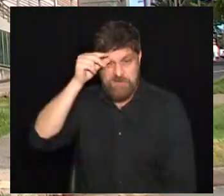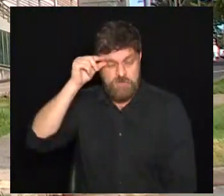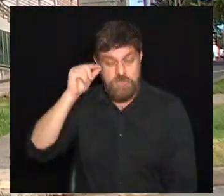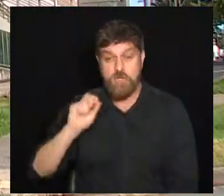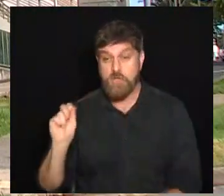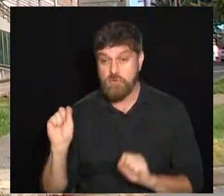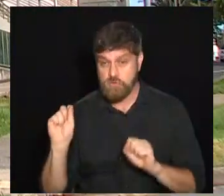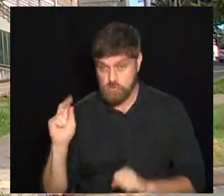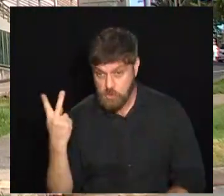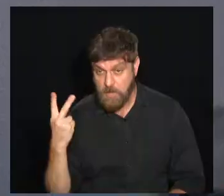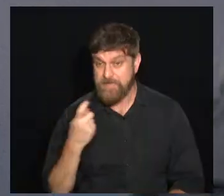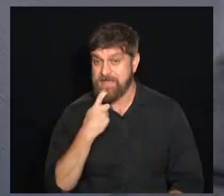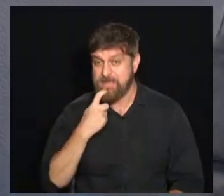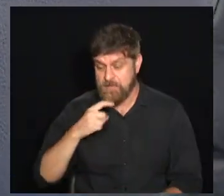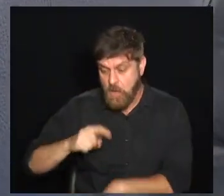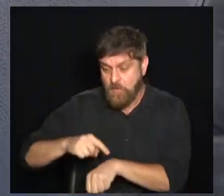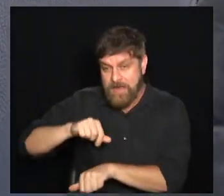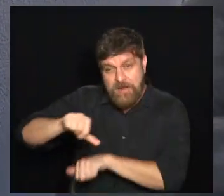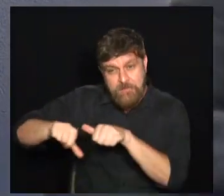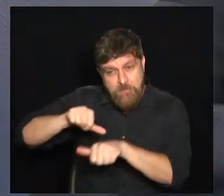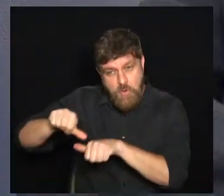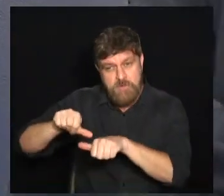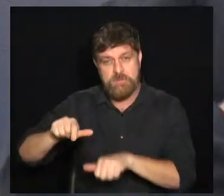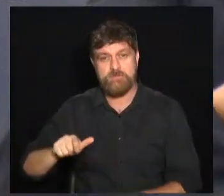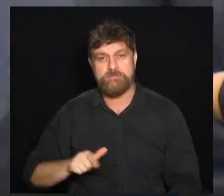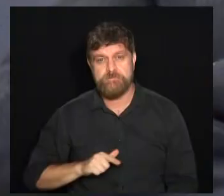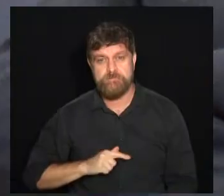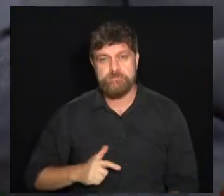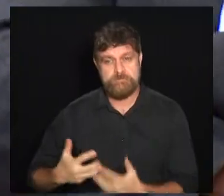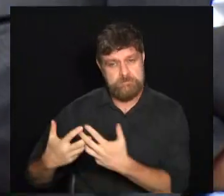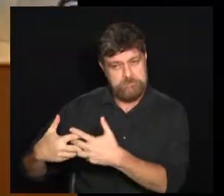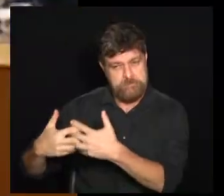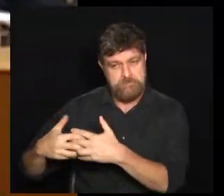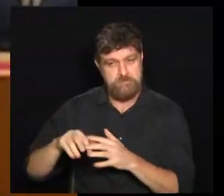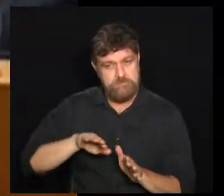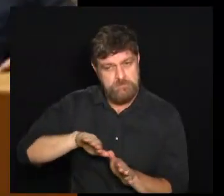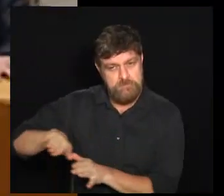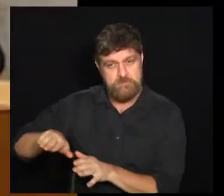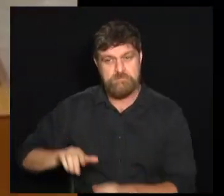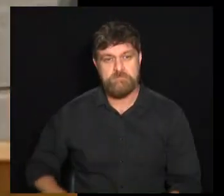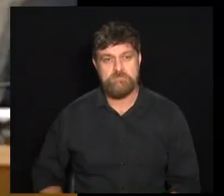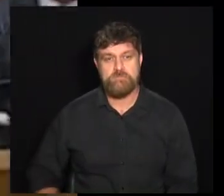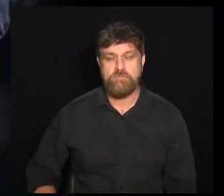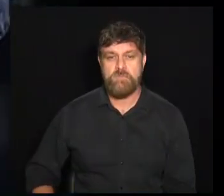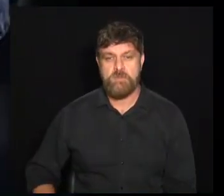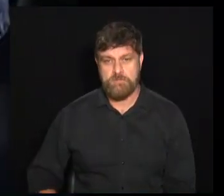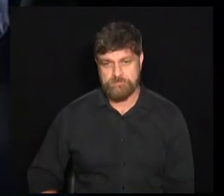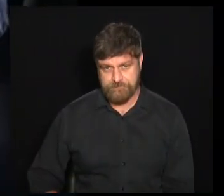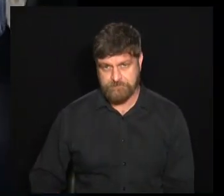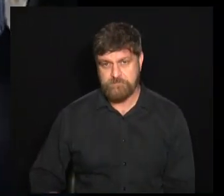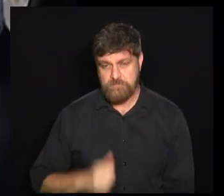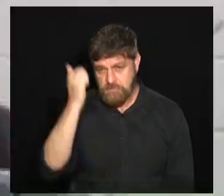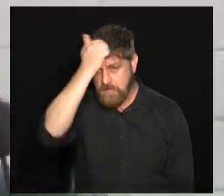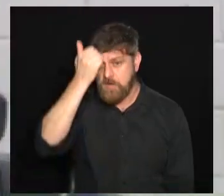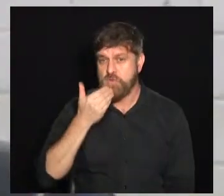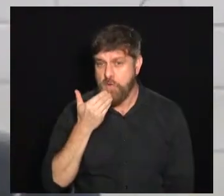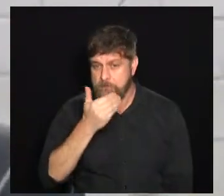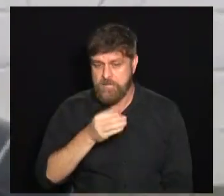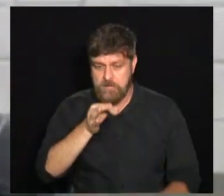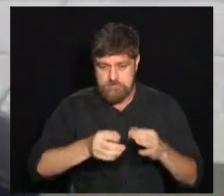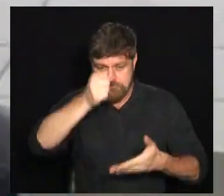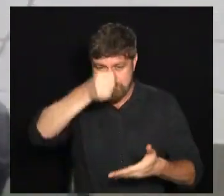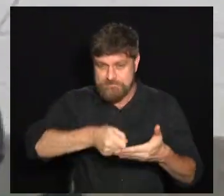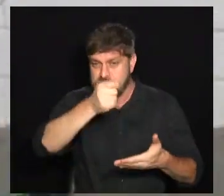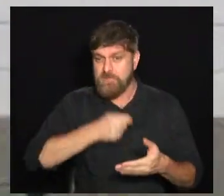de funcionamento. Vereador Ailton da Farmácia apela ao STF a agilidade ao Estado no fornecimento